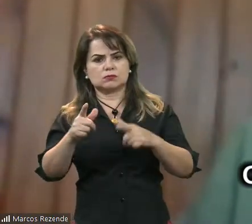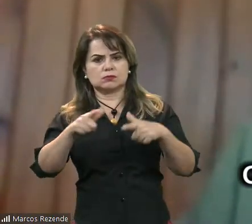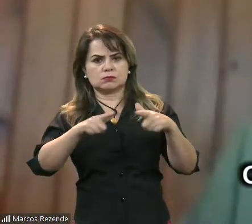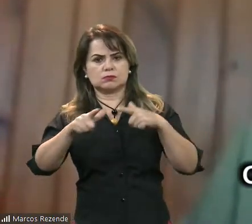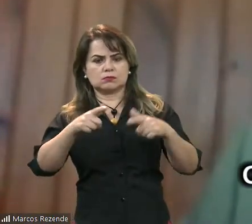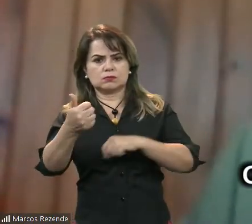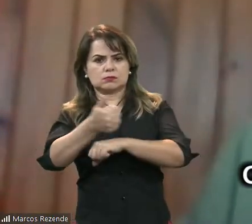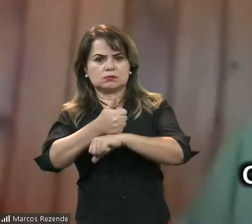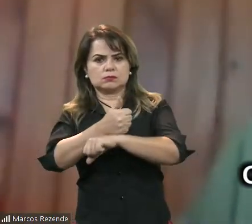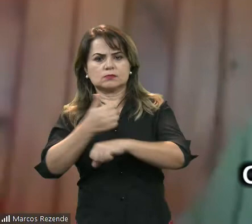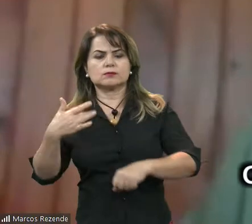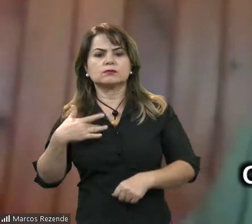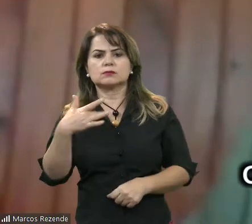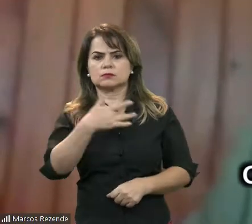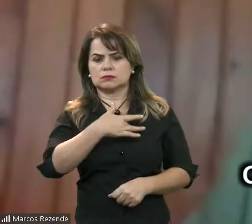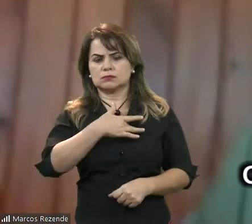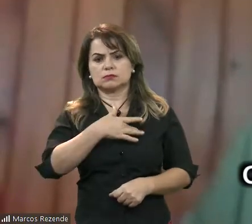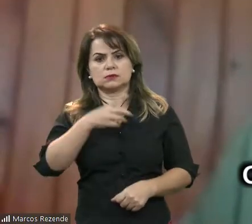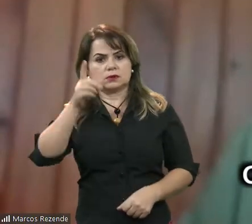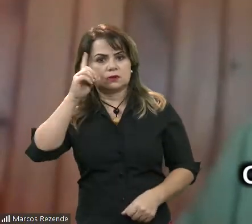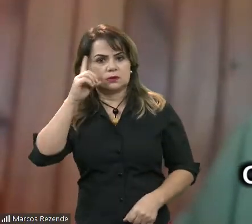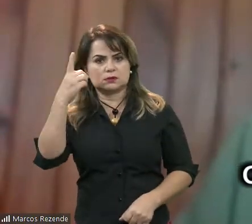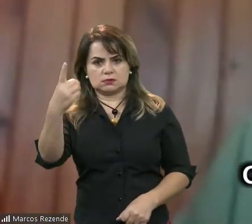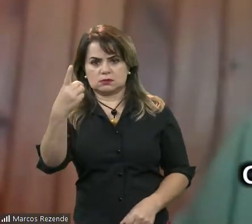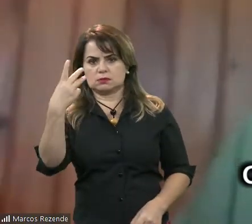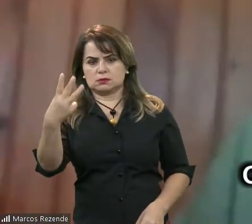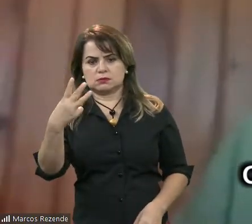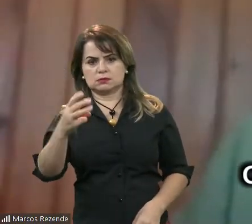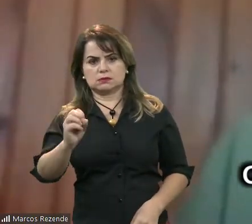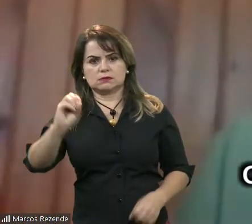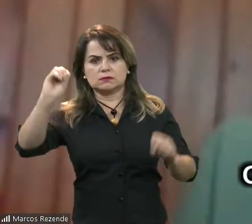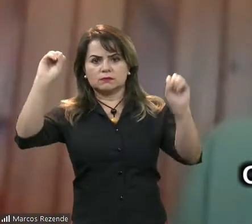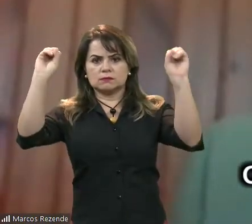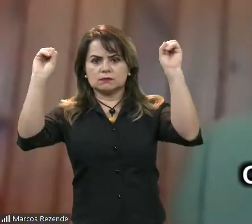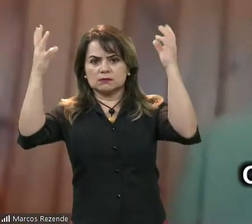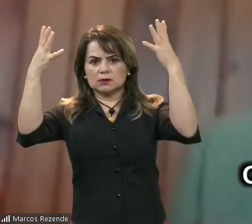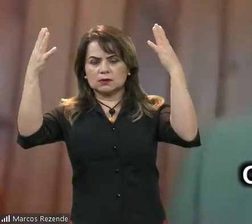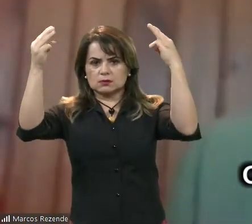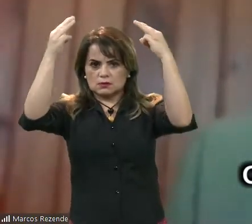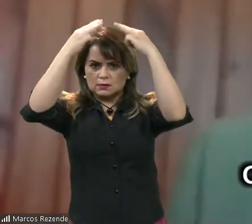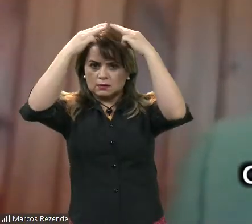No dia 13, a festa da padroeira, a ser promovida pela